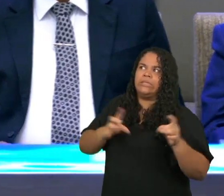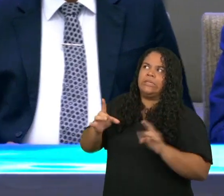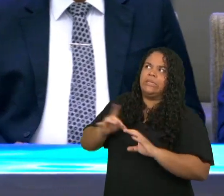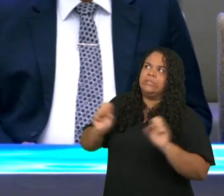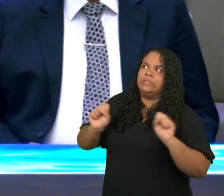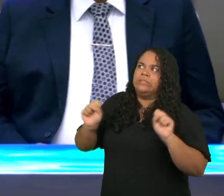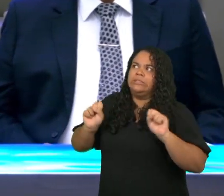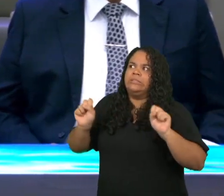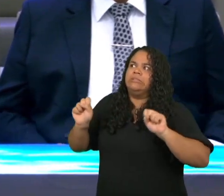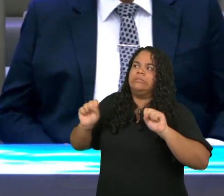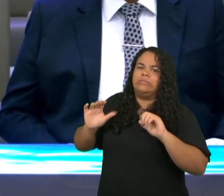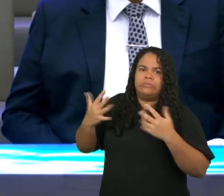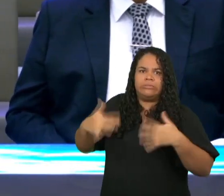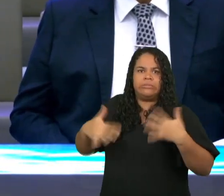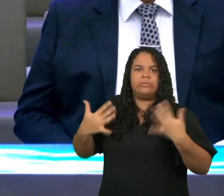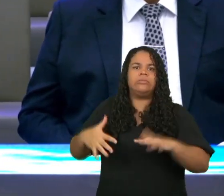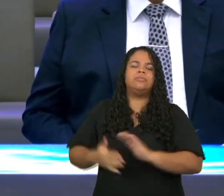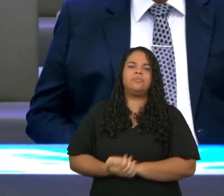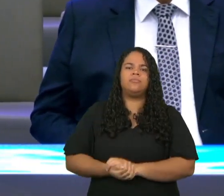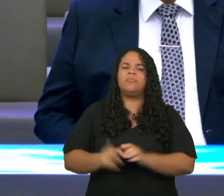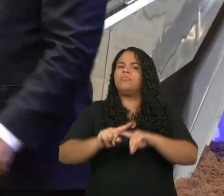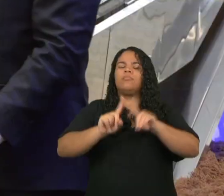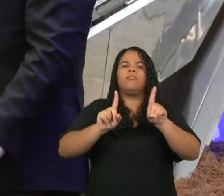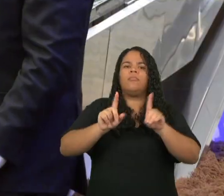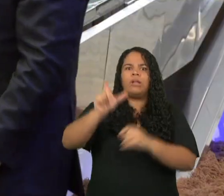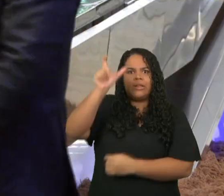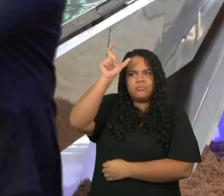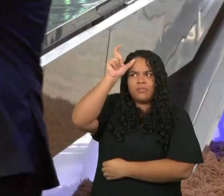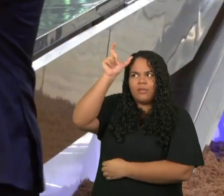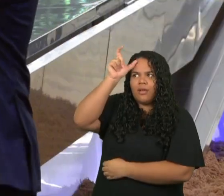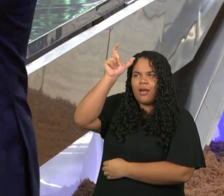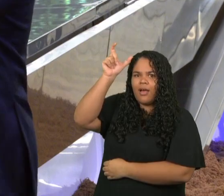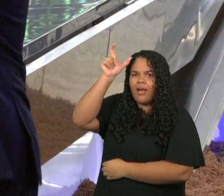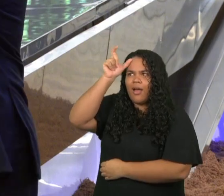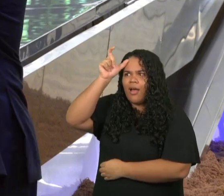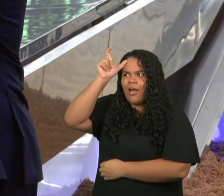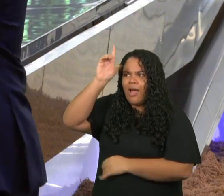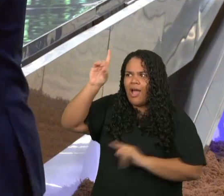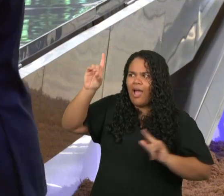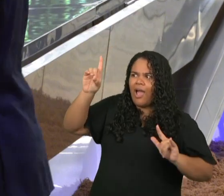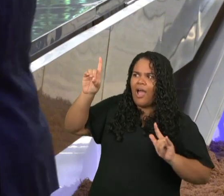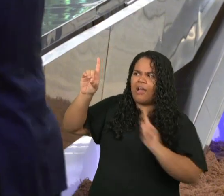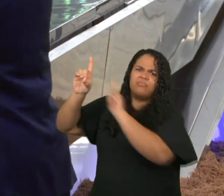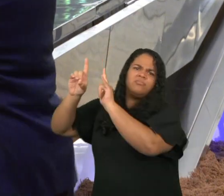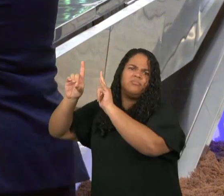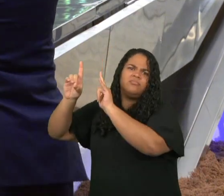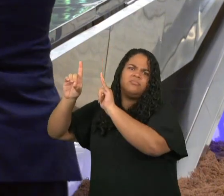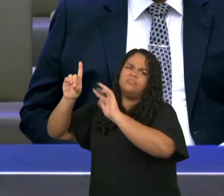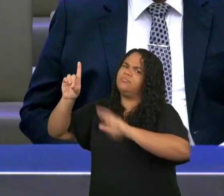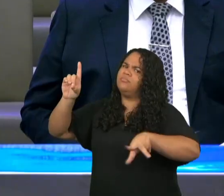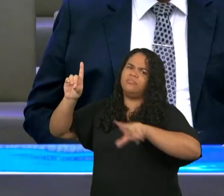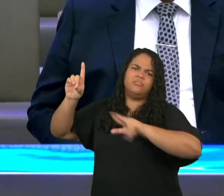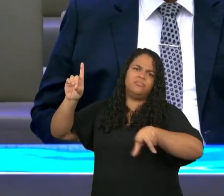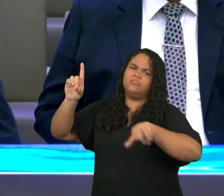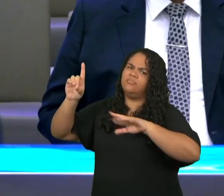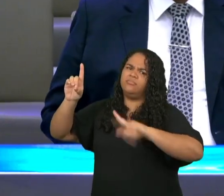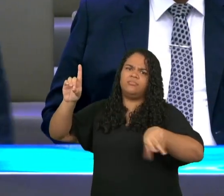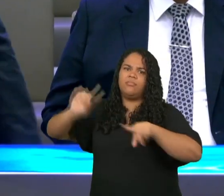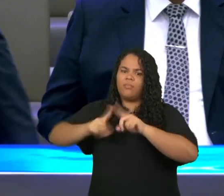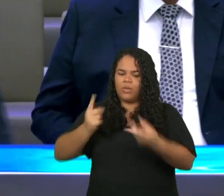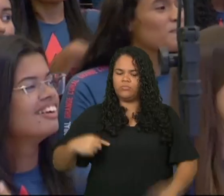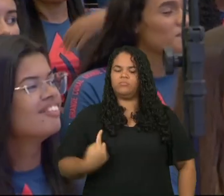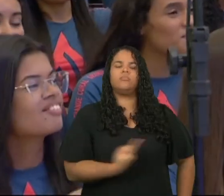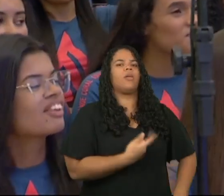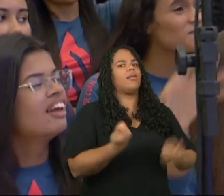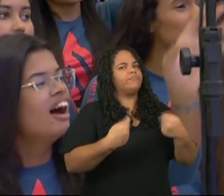Agora, tem uma coisa que o diabo não tem e a gente tem que ter: amor. Ele não ama a Deus.